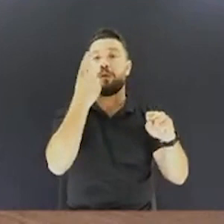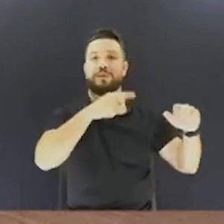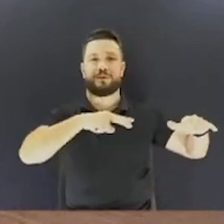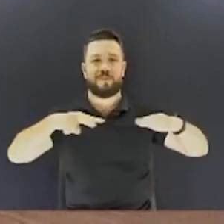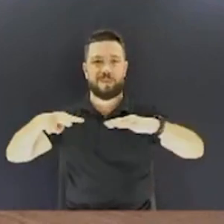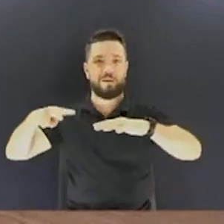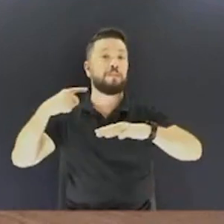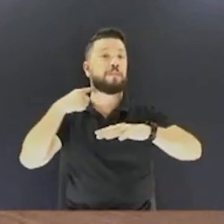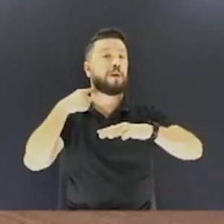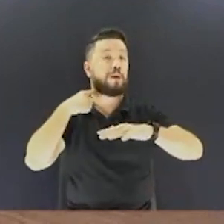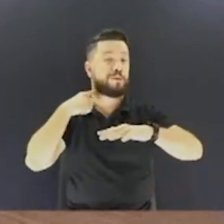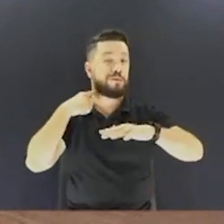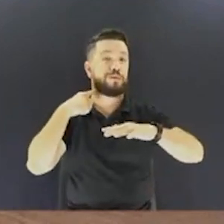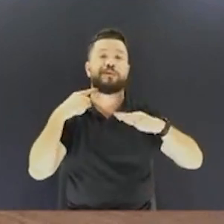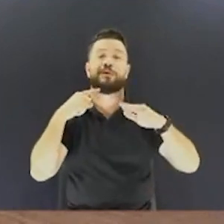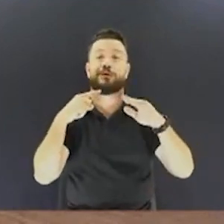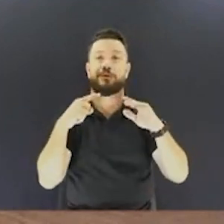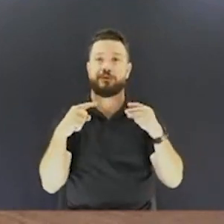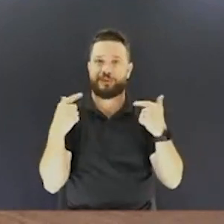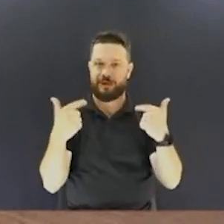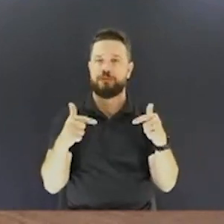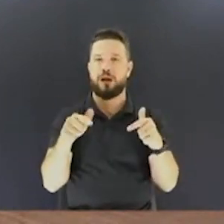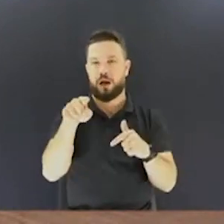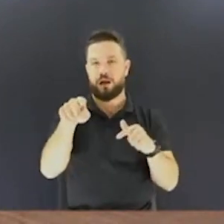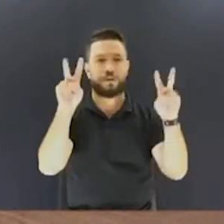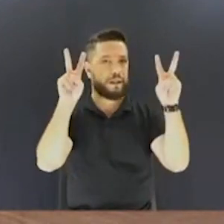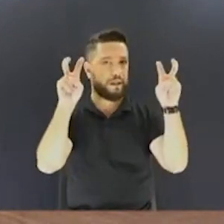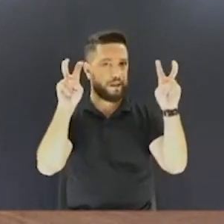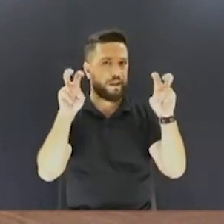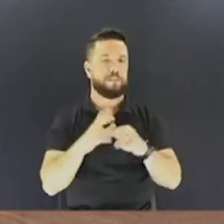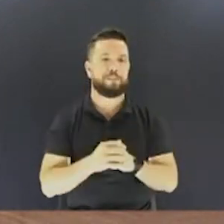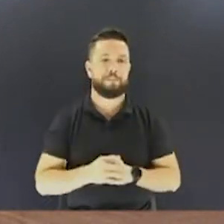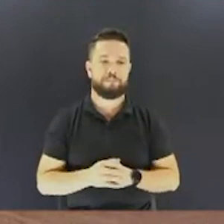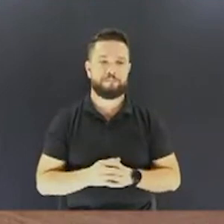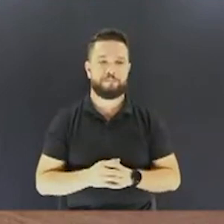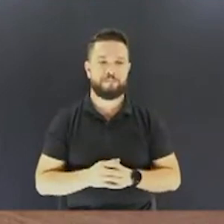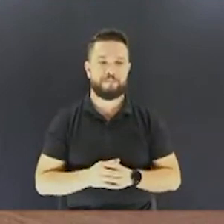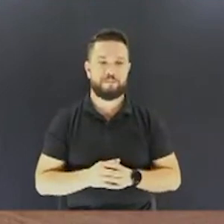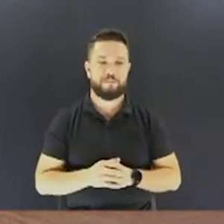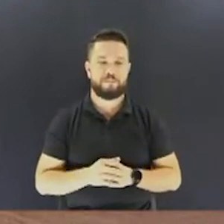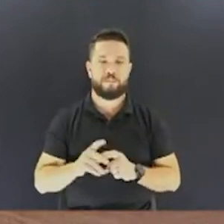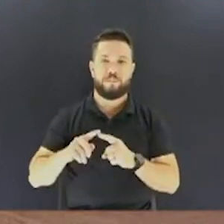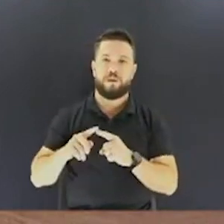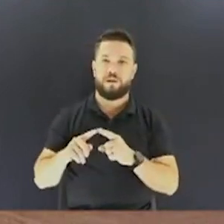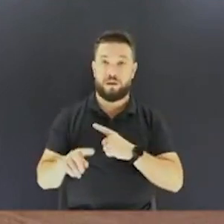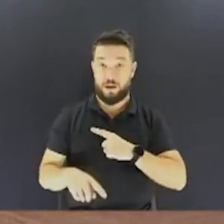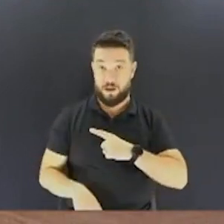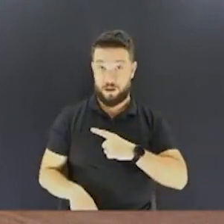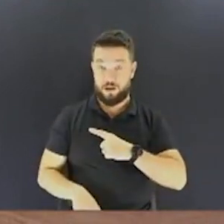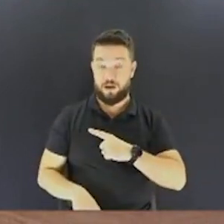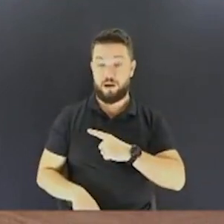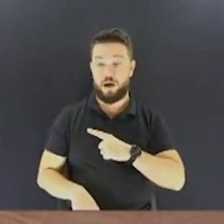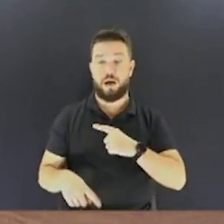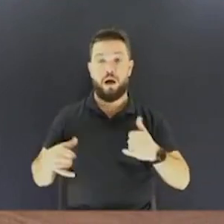de Prader-Willi, que é celebrado no dia 28 de maio. Um dia depois do meu aniversário, que é